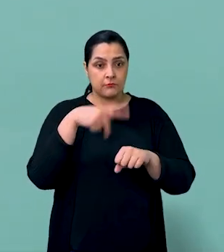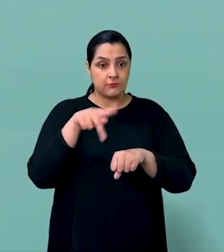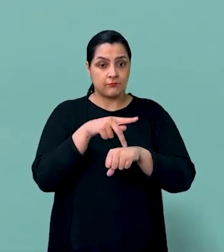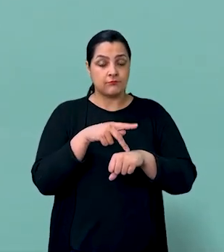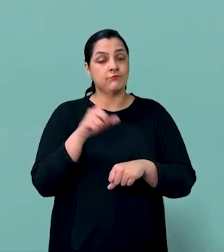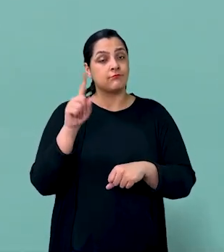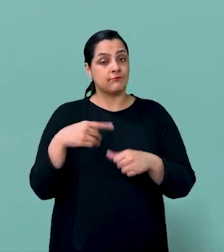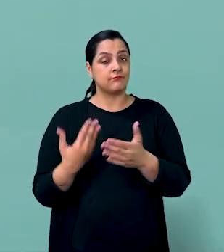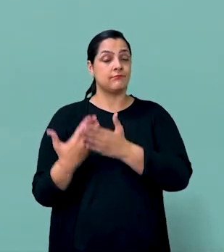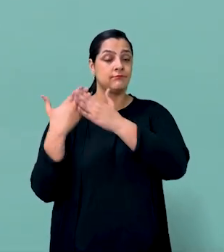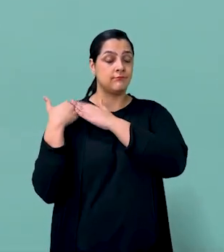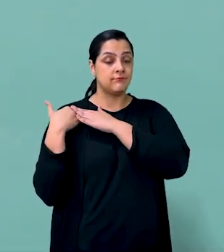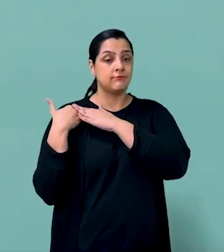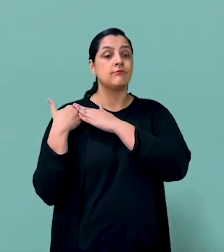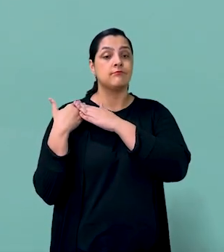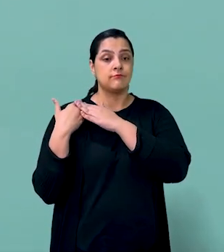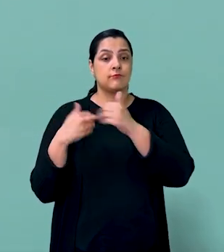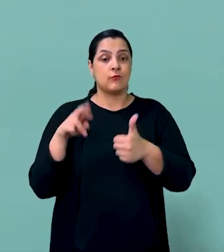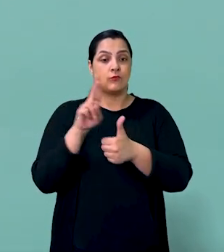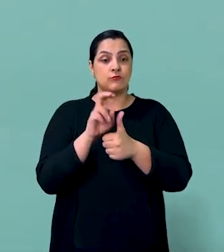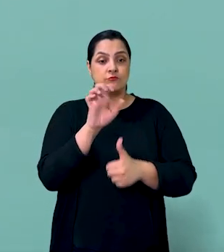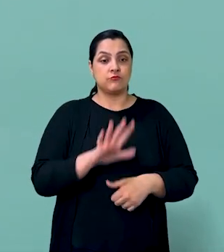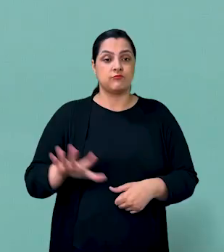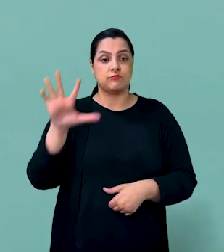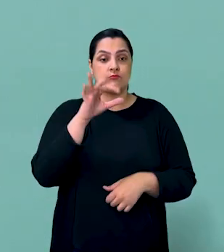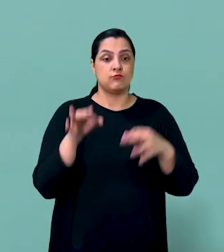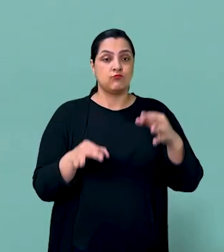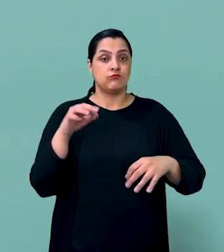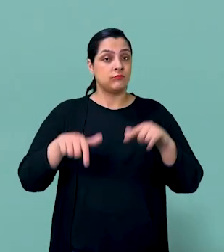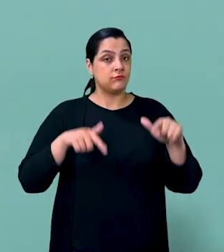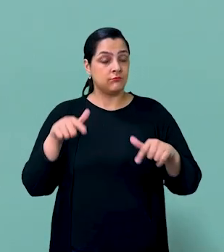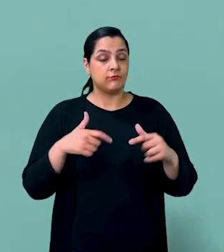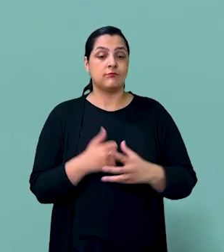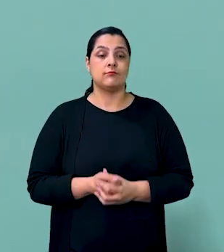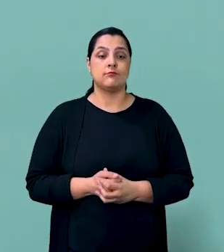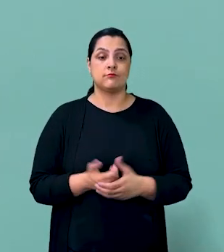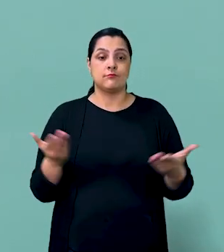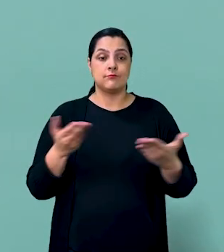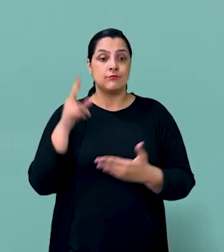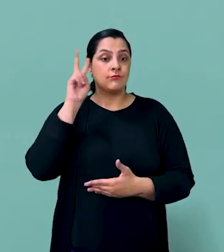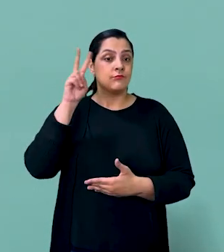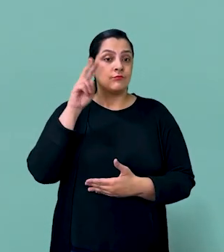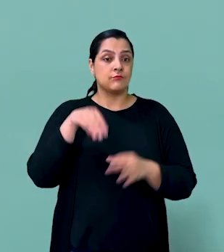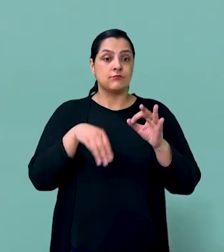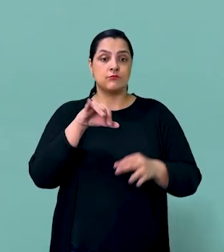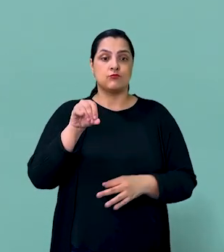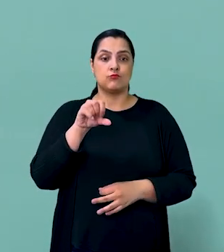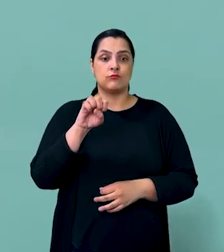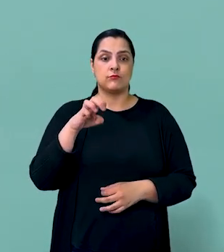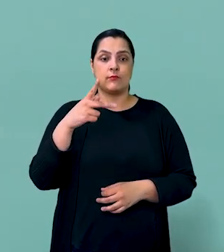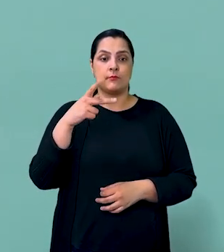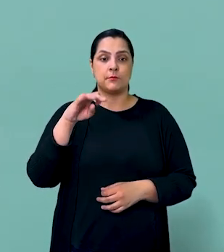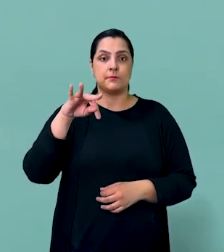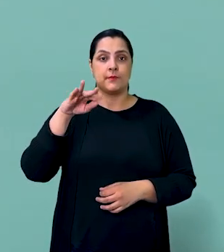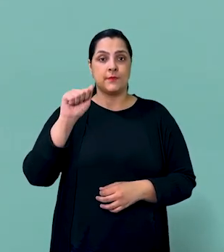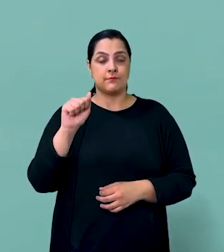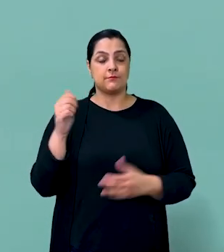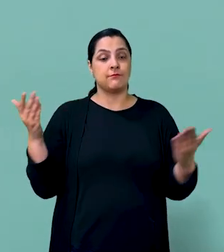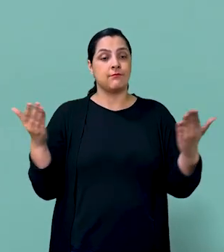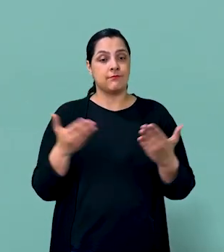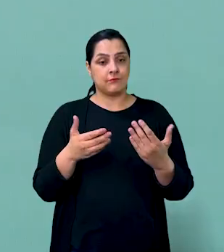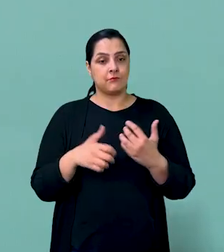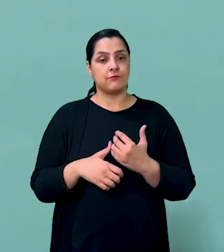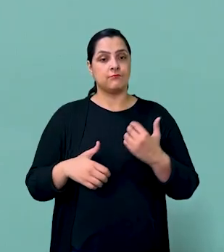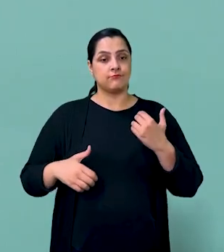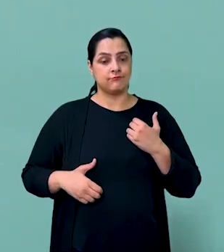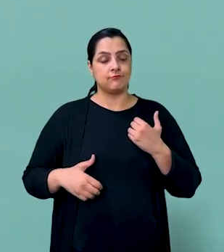país. Essas são algumas atribuições da Corregedoria Geral da Justiça do Trabalho. Conheça a história do ministro José Roberto Pimenta, que